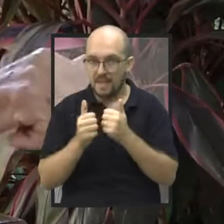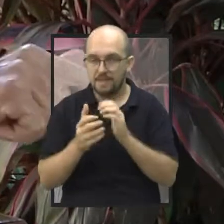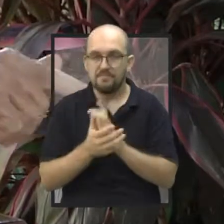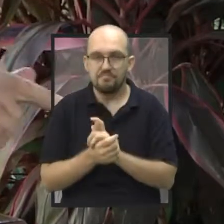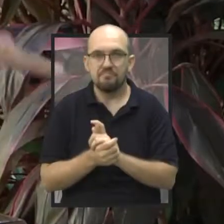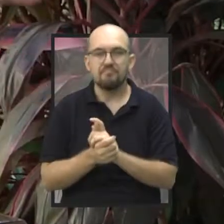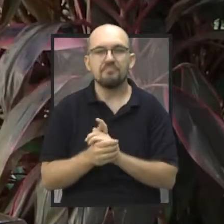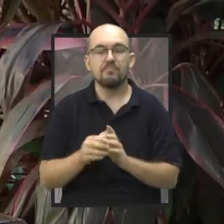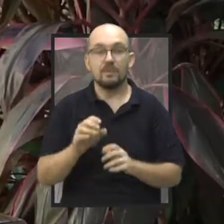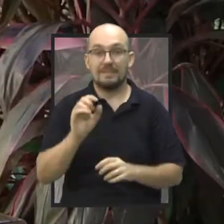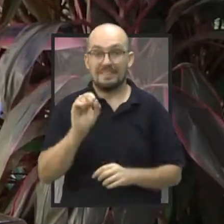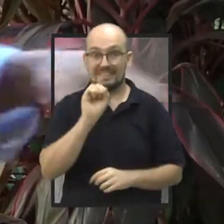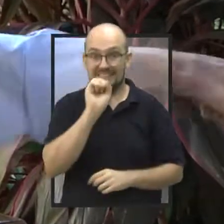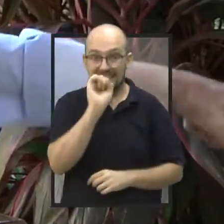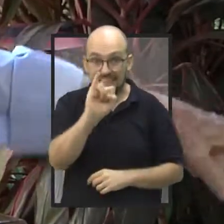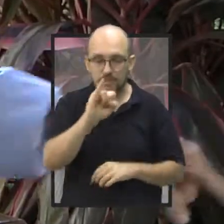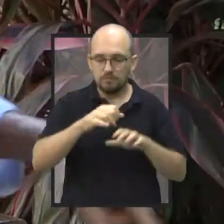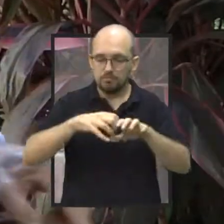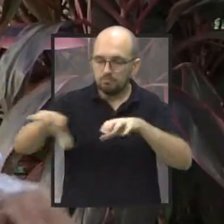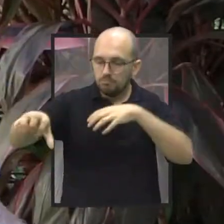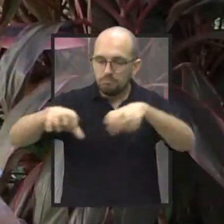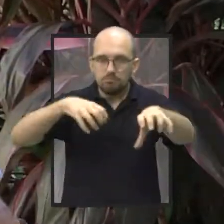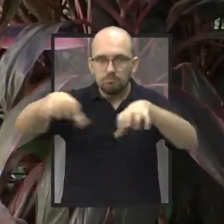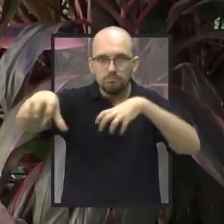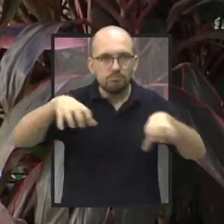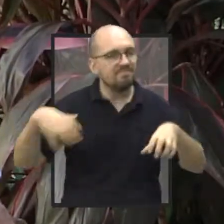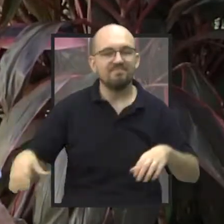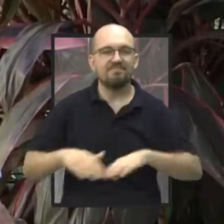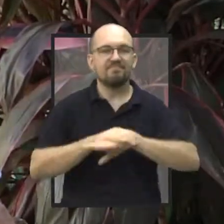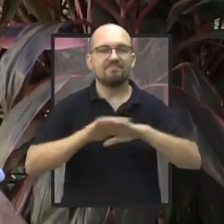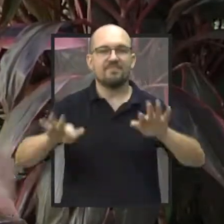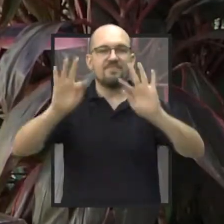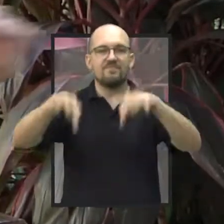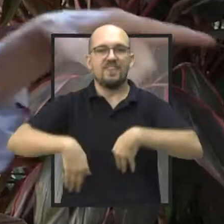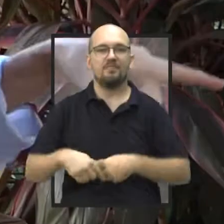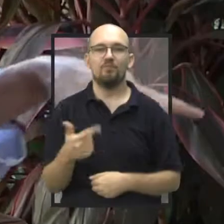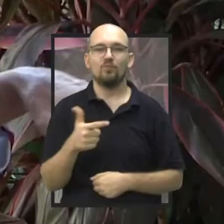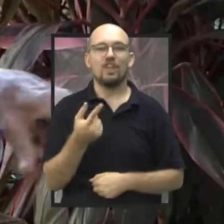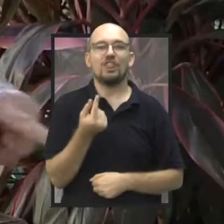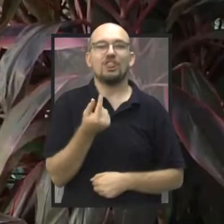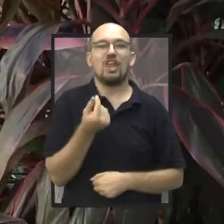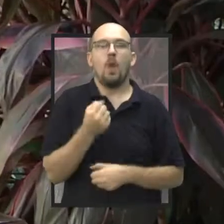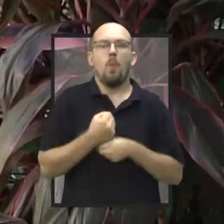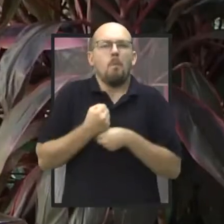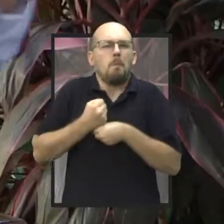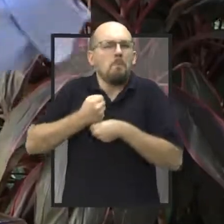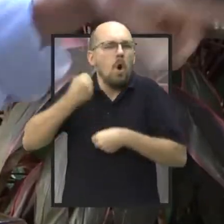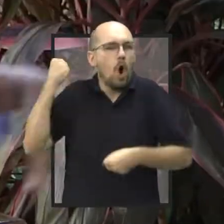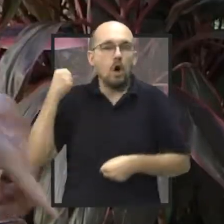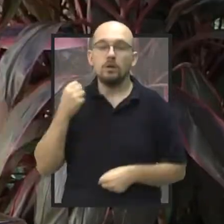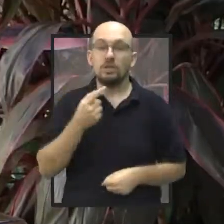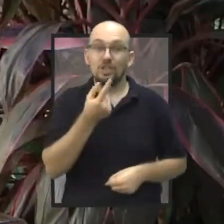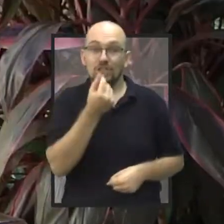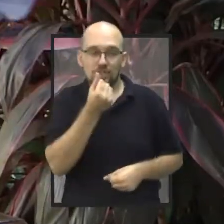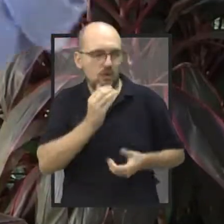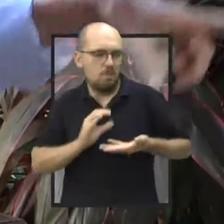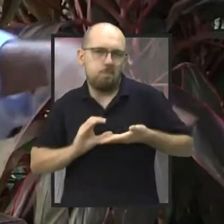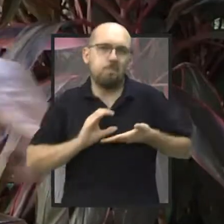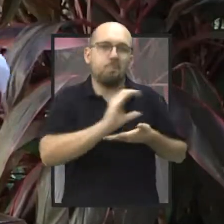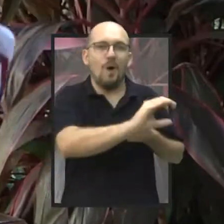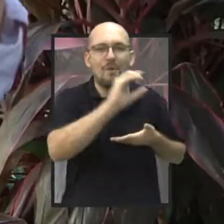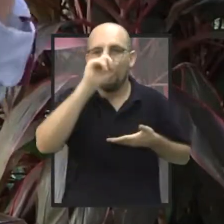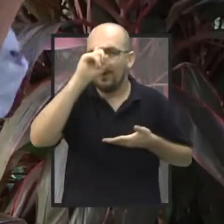Na Distrital Pura, acaba com isso. Com esse dinheiro, vai para os nossos hospitais, para a